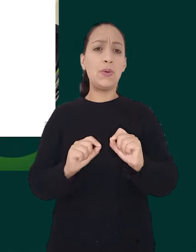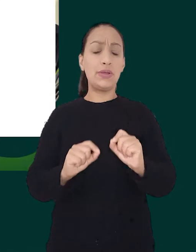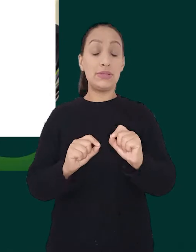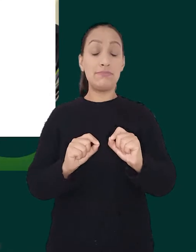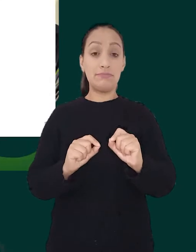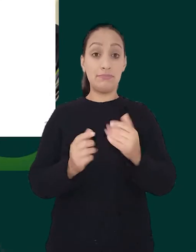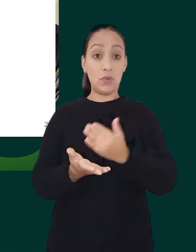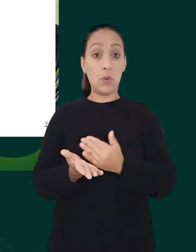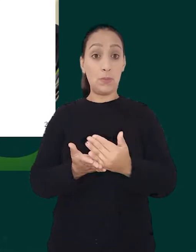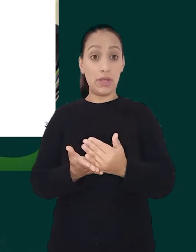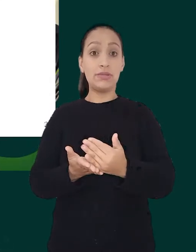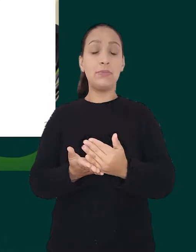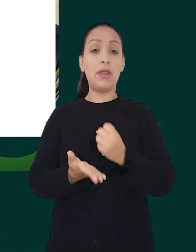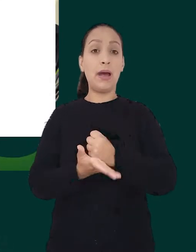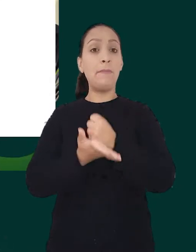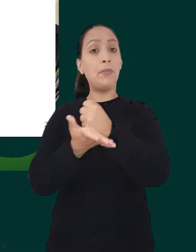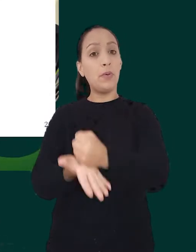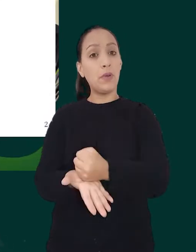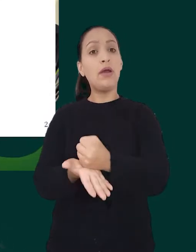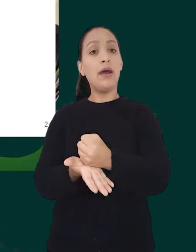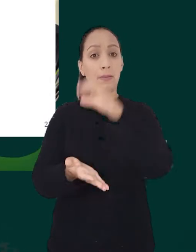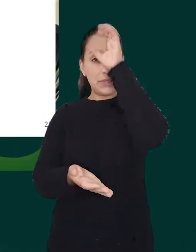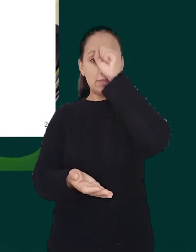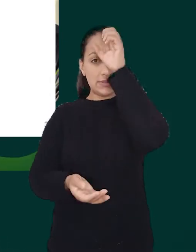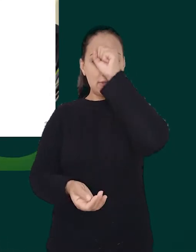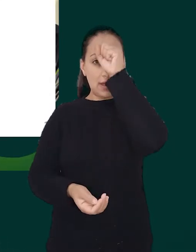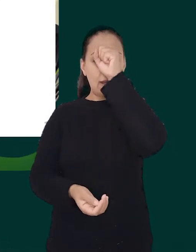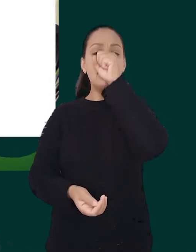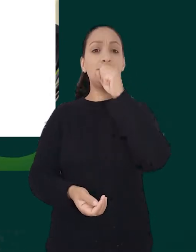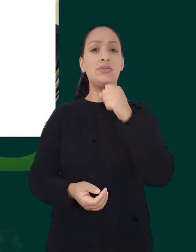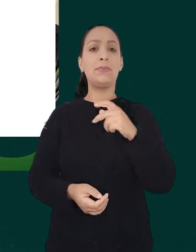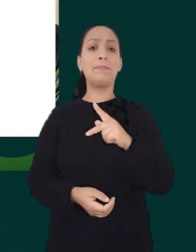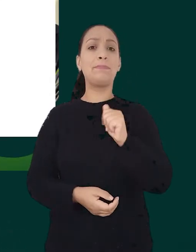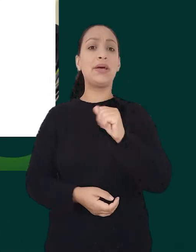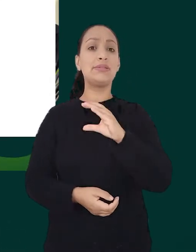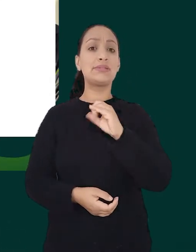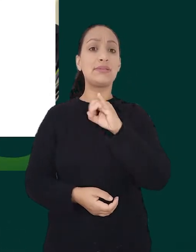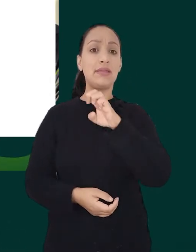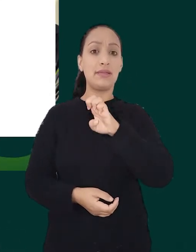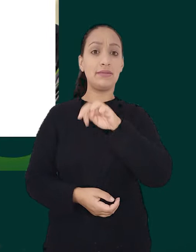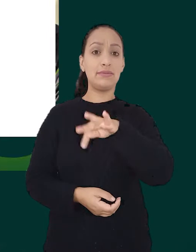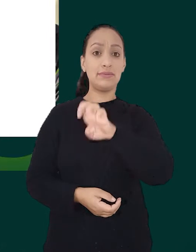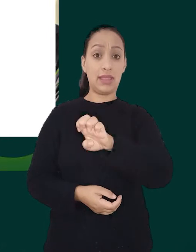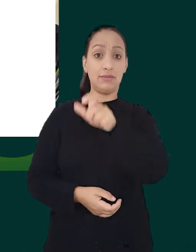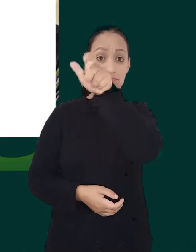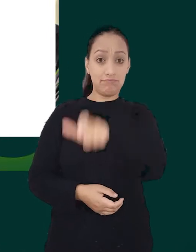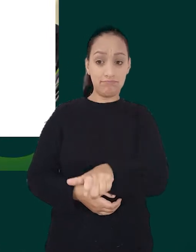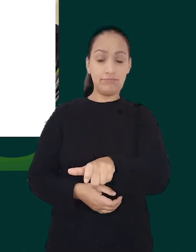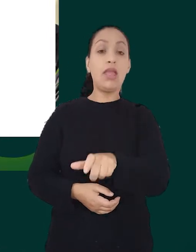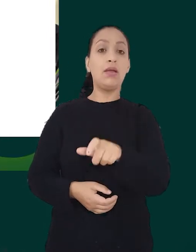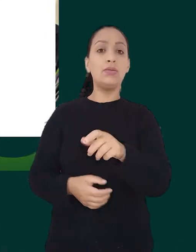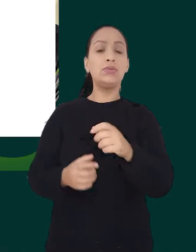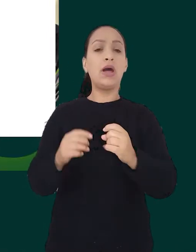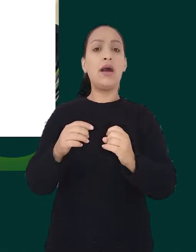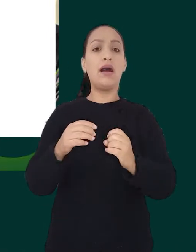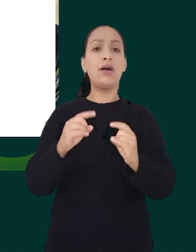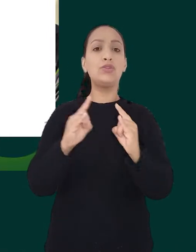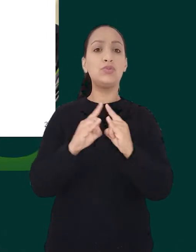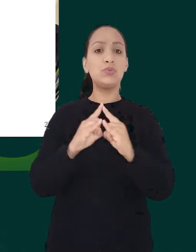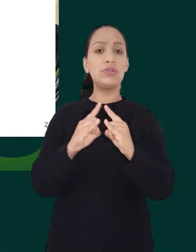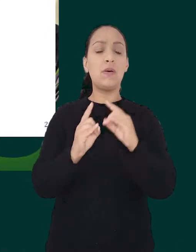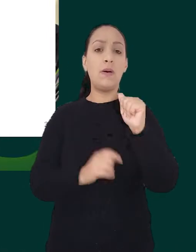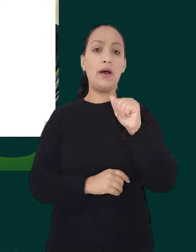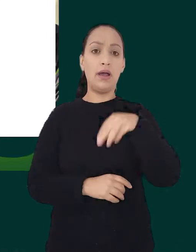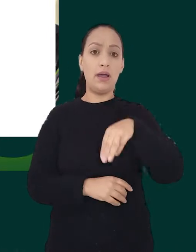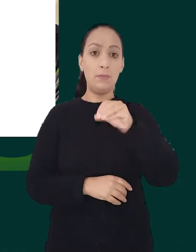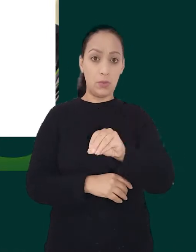desenvolvidos para fazer apoio à aprendizagem de pacientes da AMO, que é uma instituição